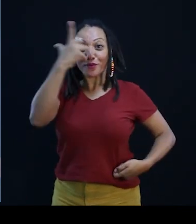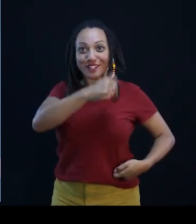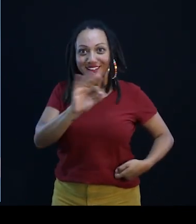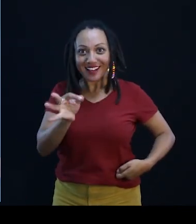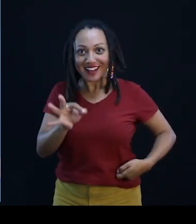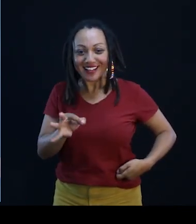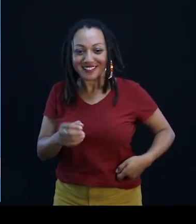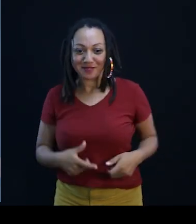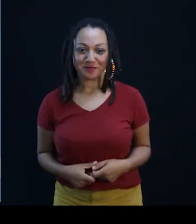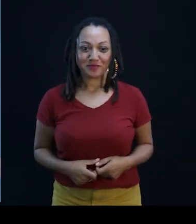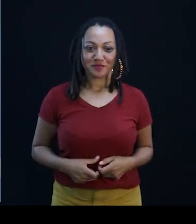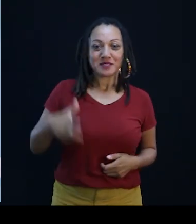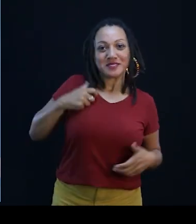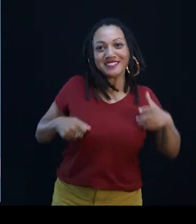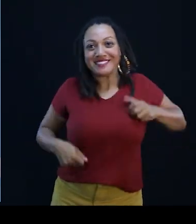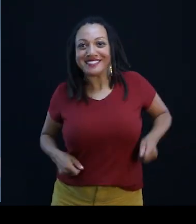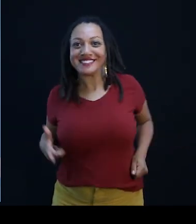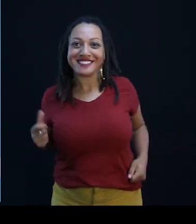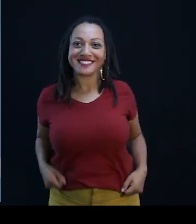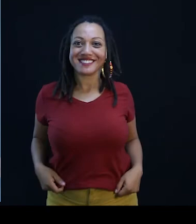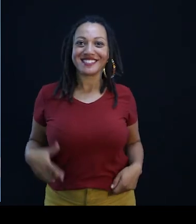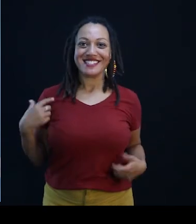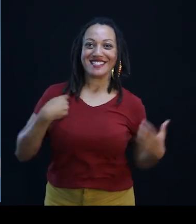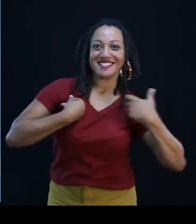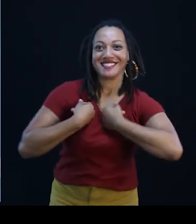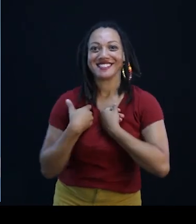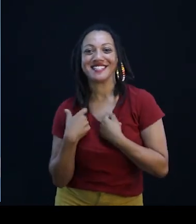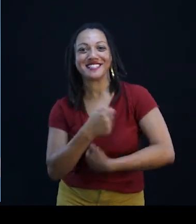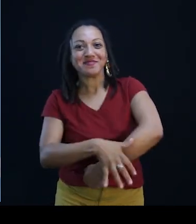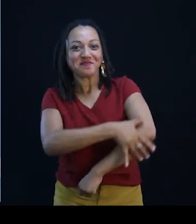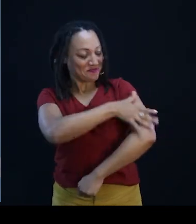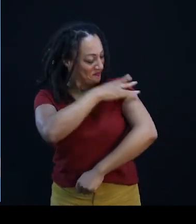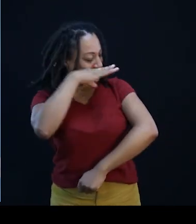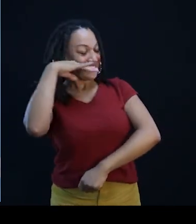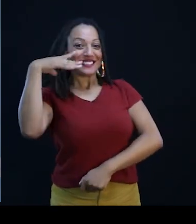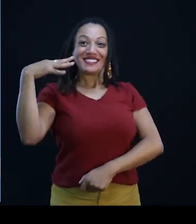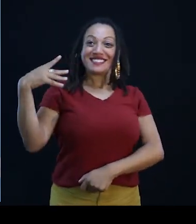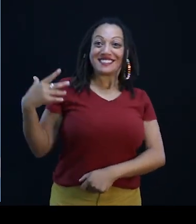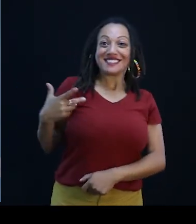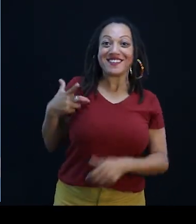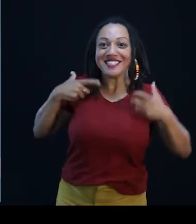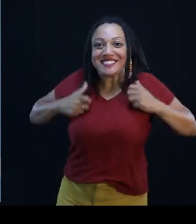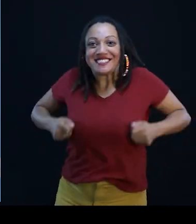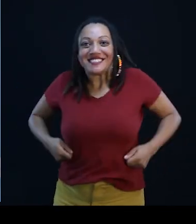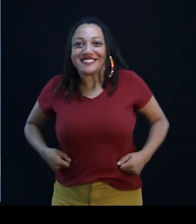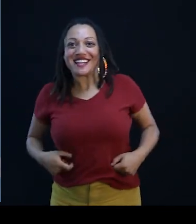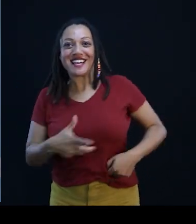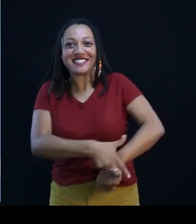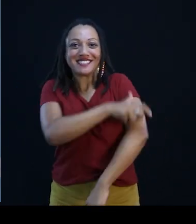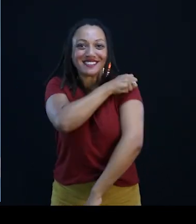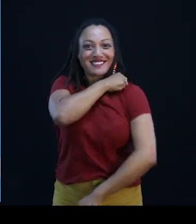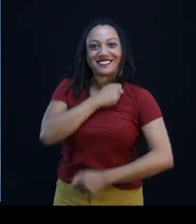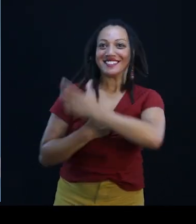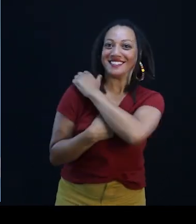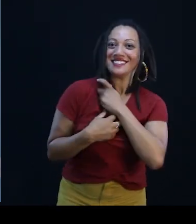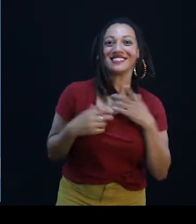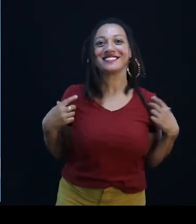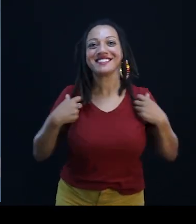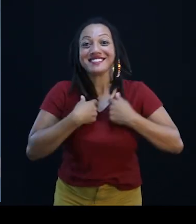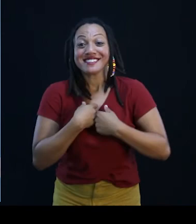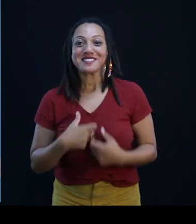vai. E veste, veste, lavadeira. Quanto mais veste, mais cheira. E veste,